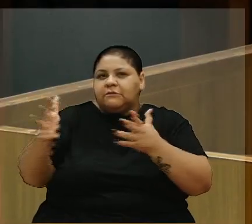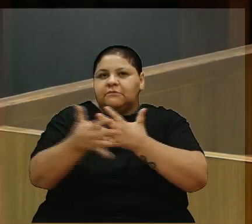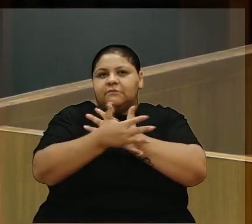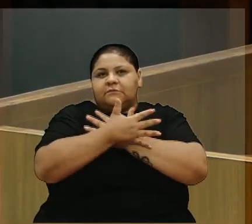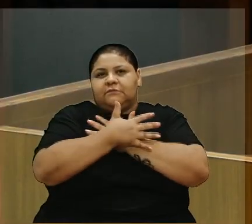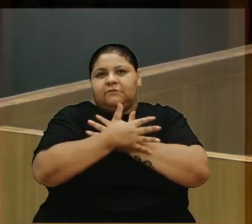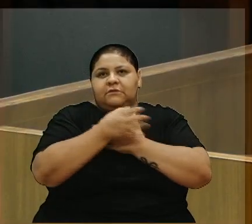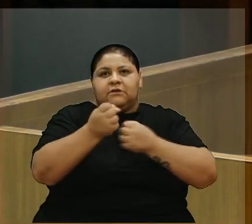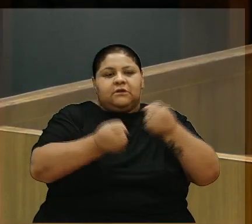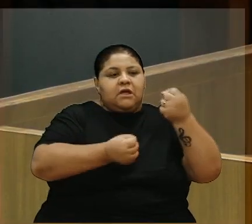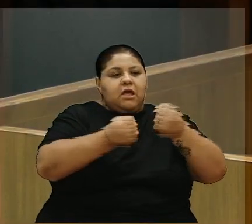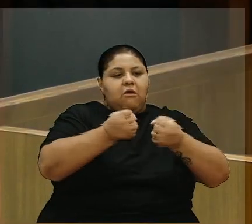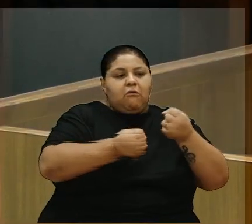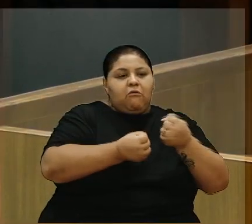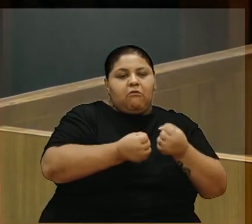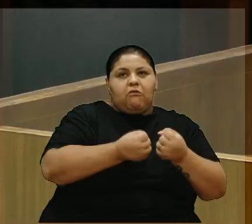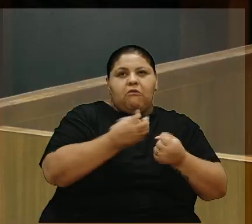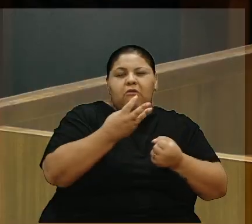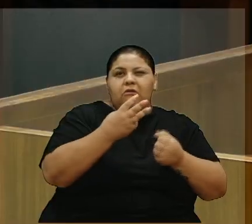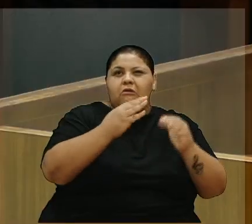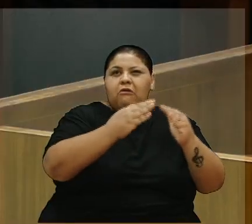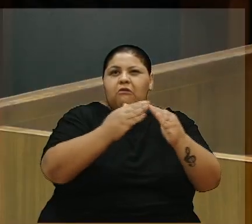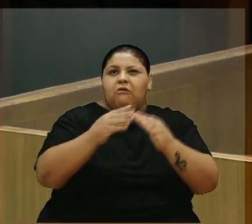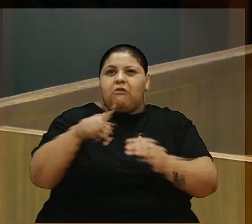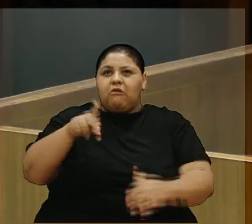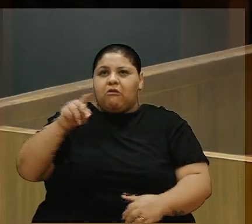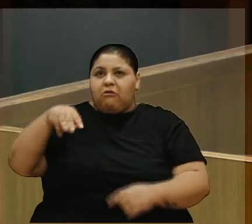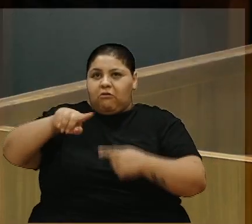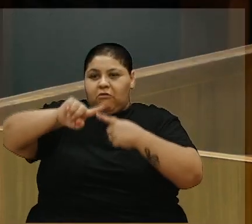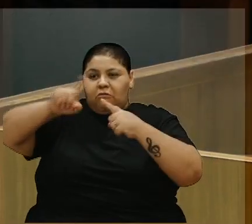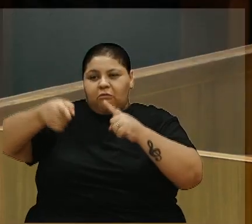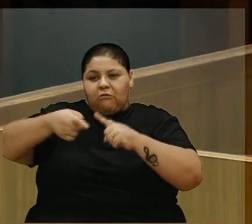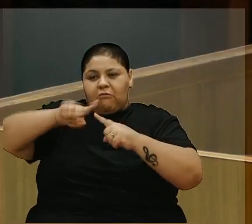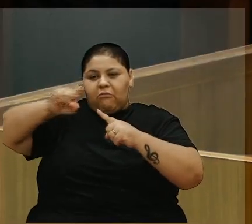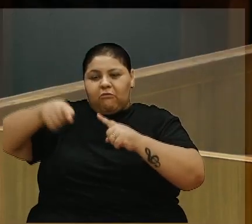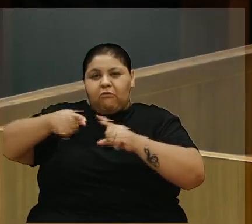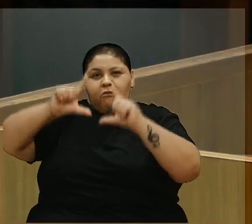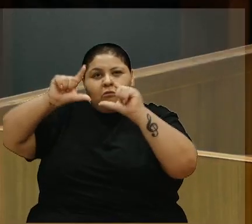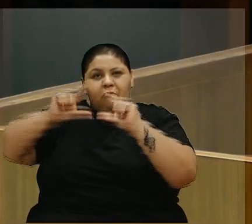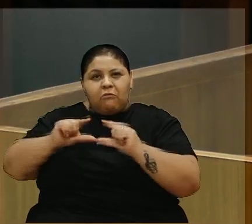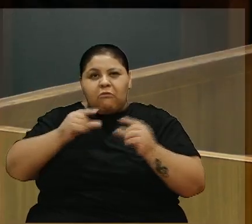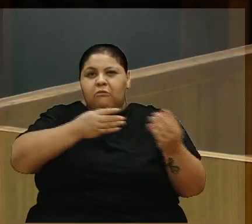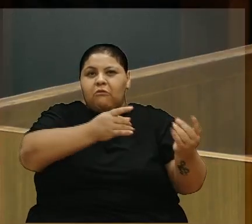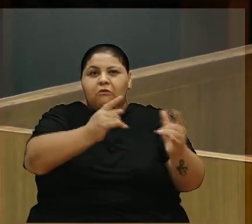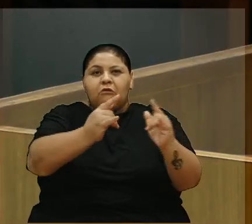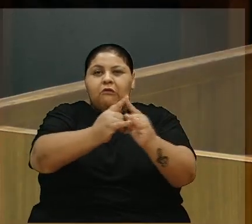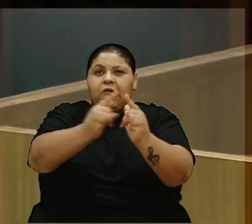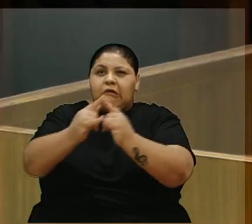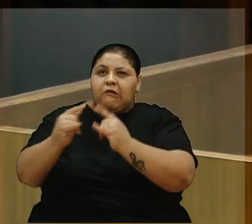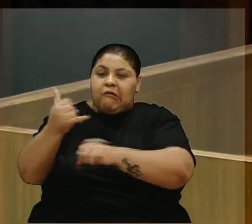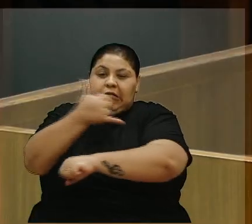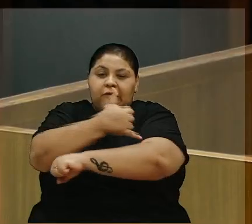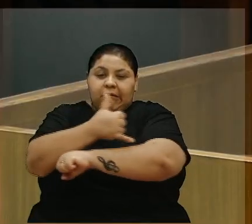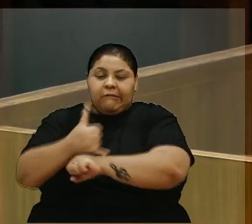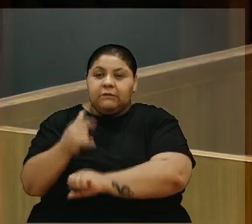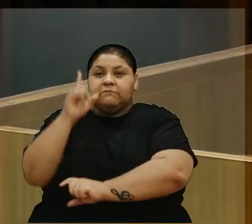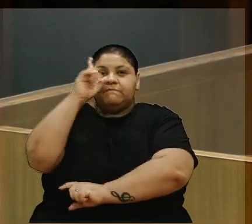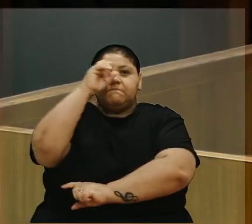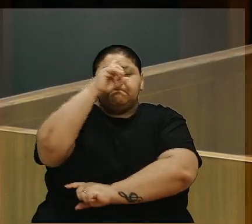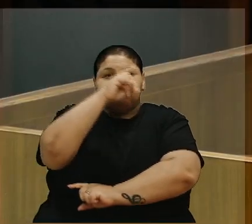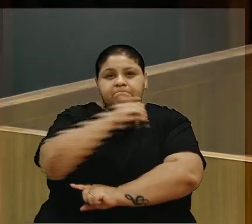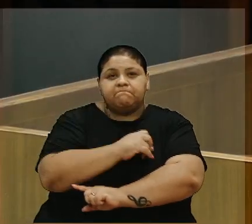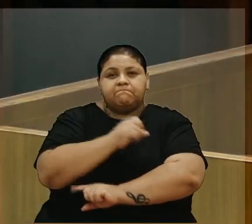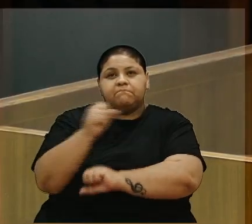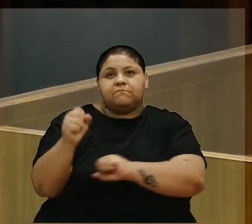carro para 3 casas, o quilômetro rodado diminuiu. Muitas entidades estão passando muita dificuldade